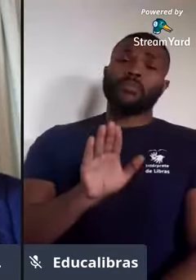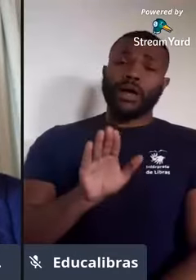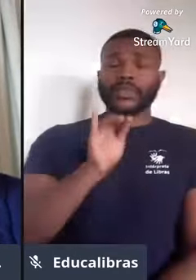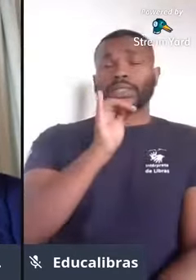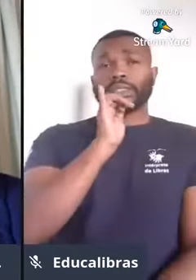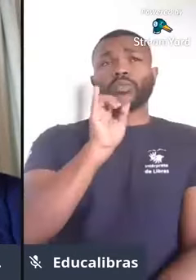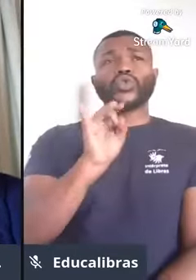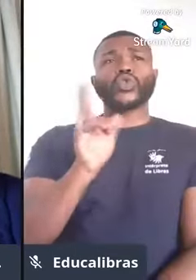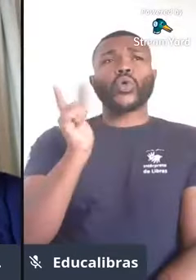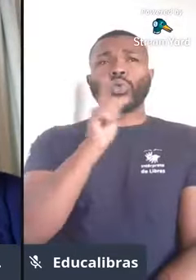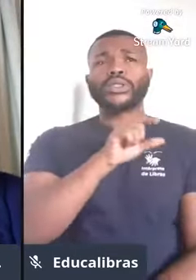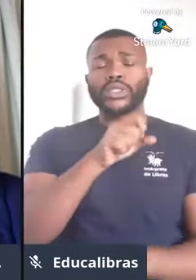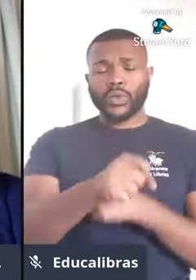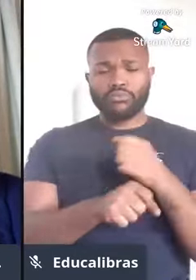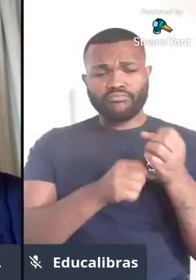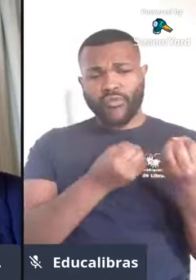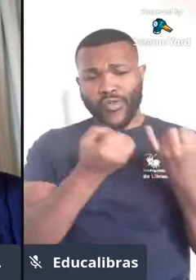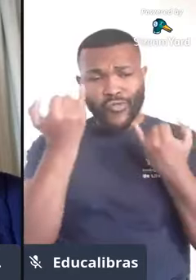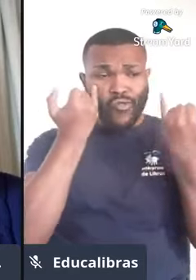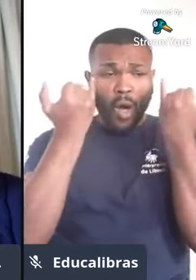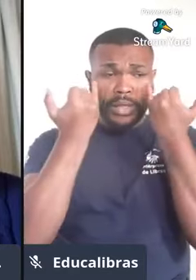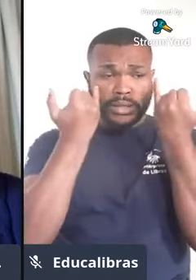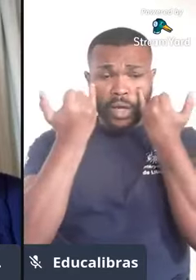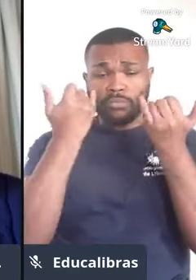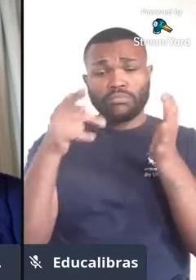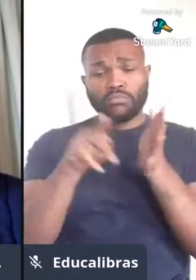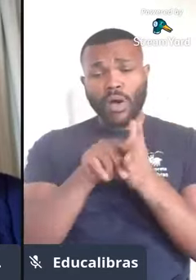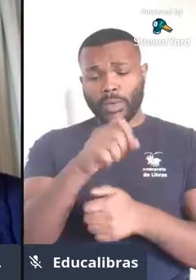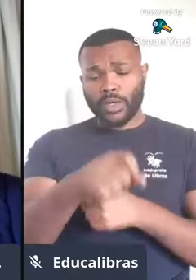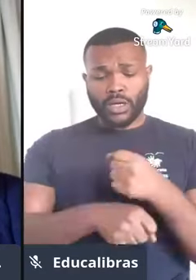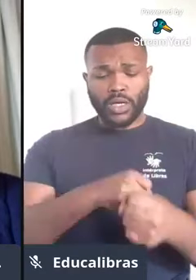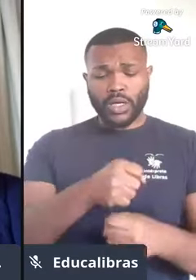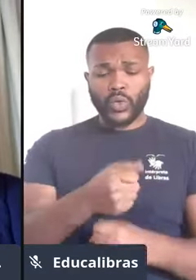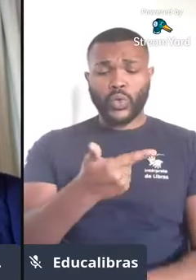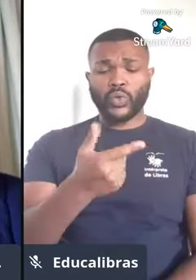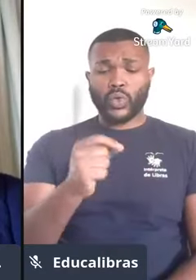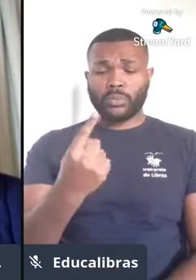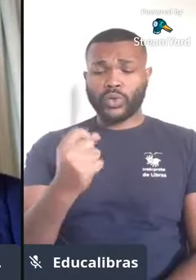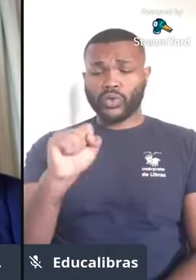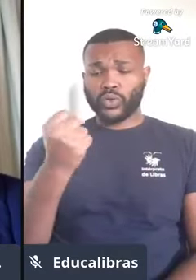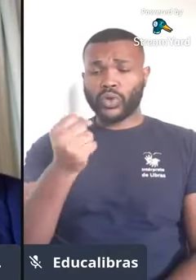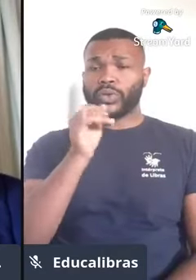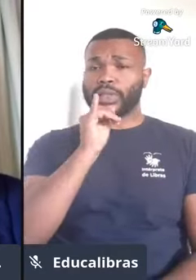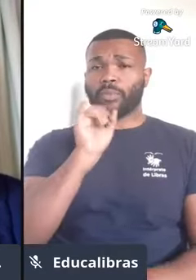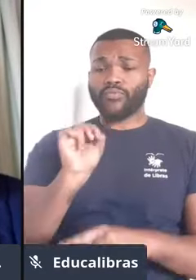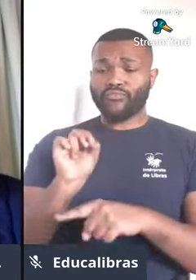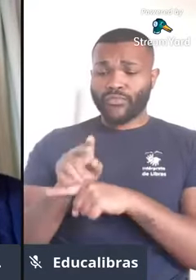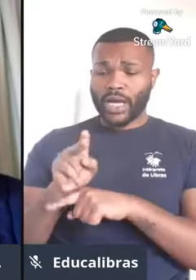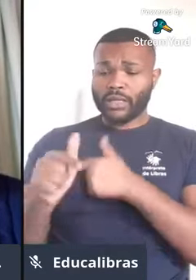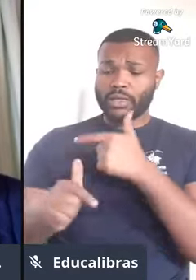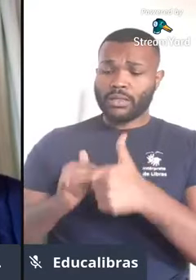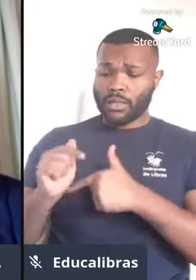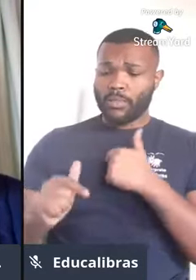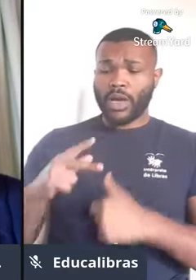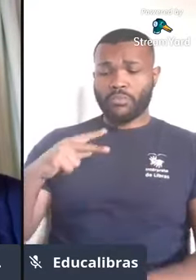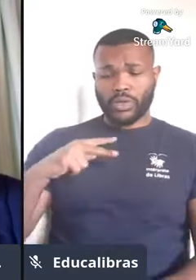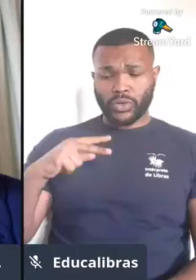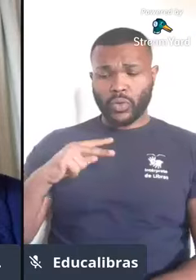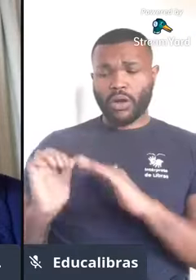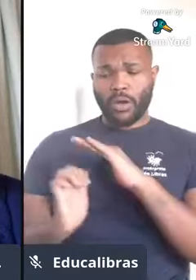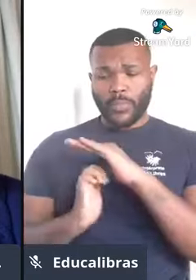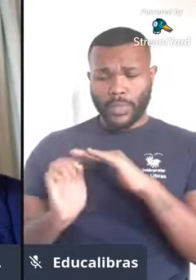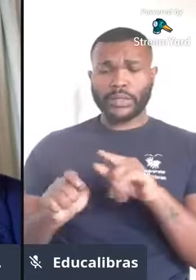de 2018, preencher, considerando todas as vagas, não só da iniciativa privada, mas também as vagas